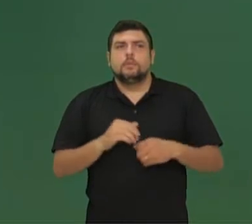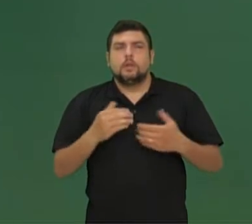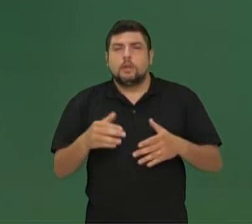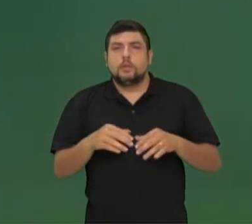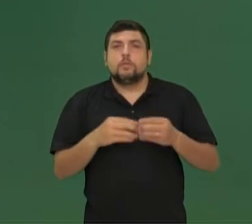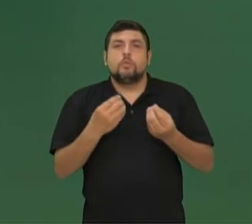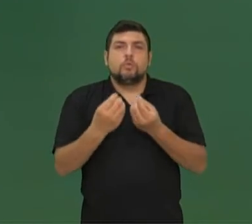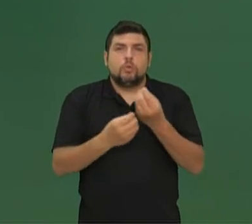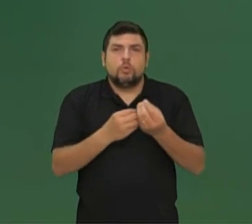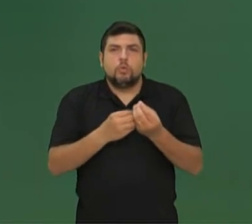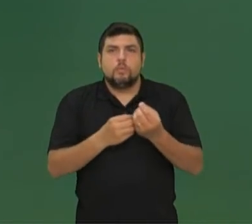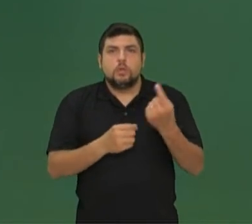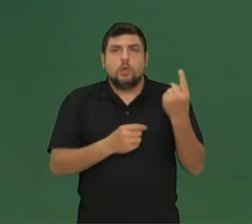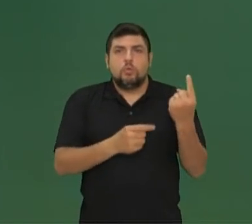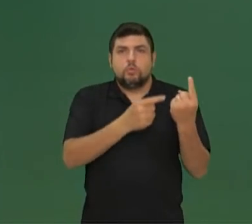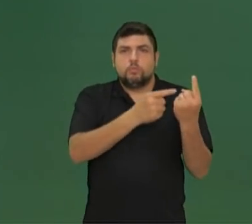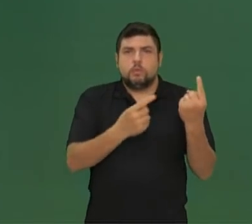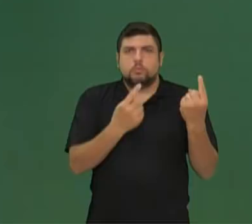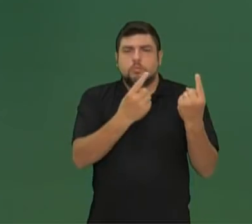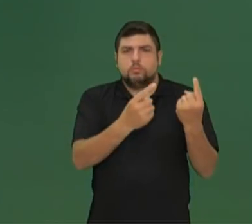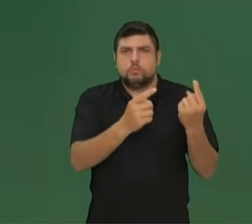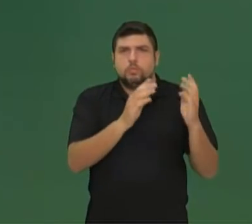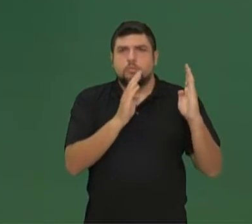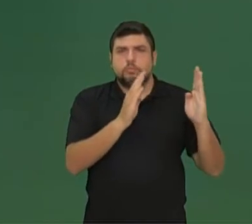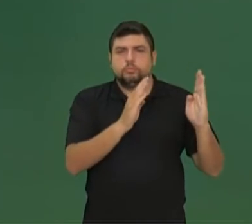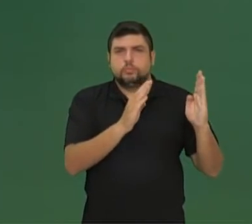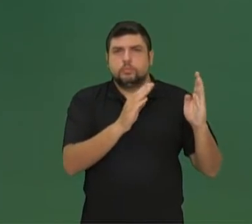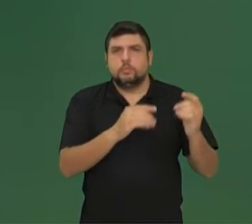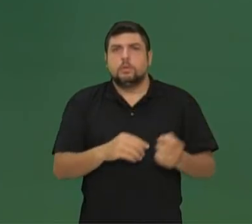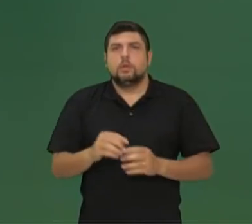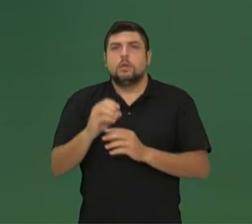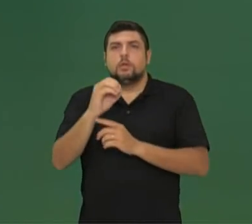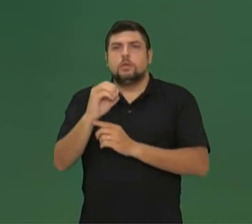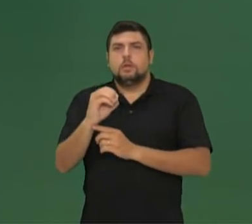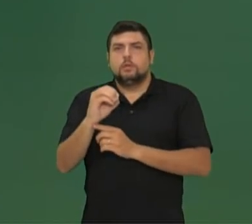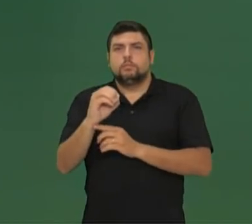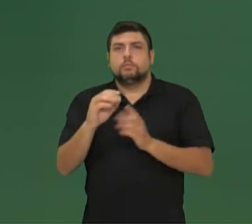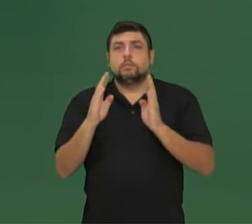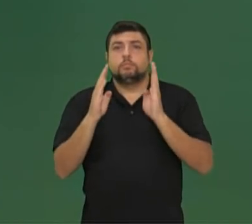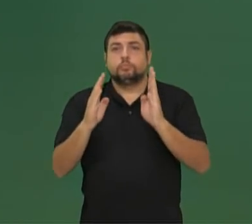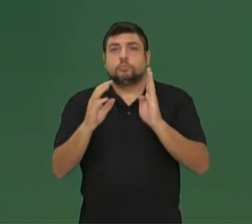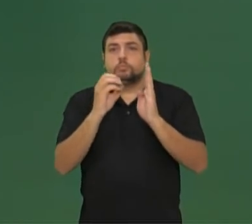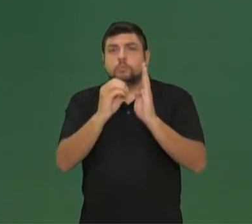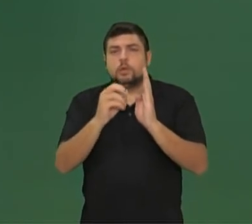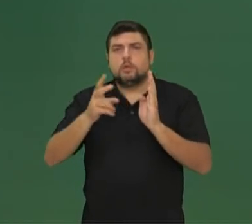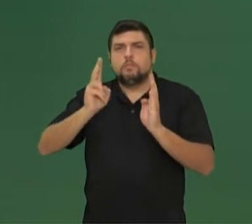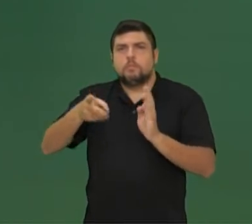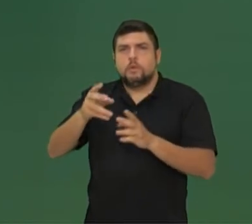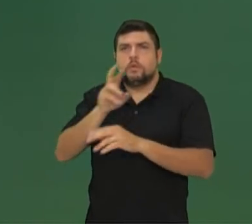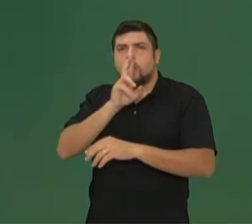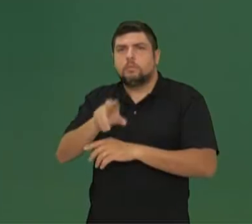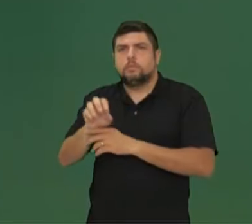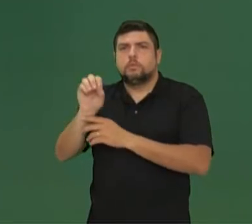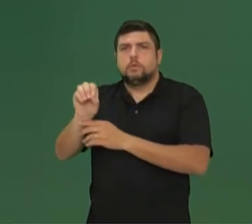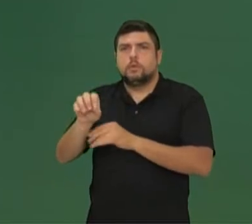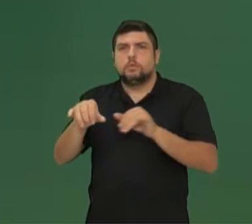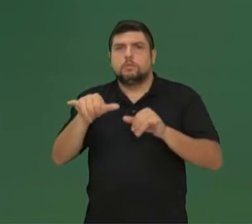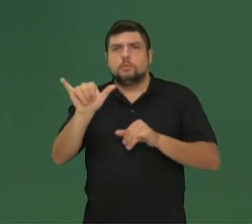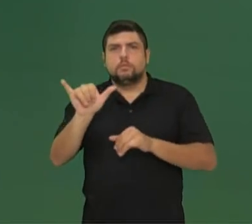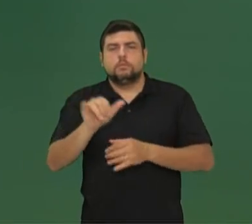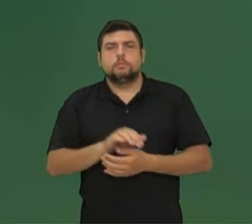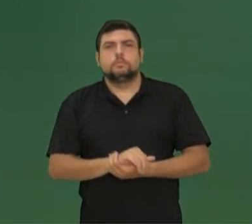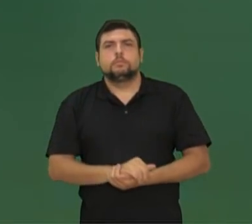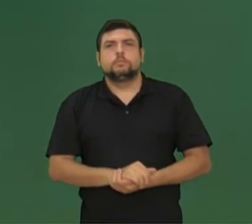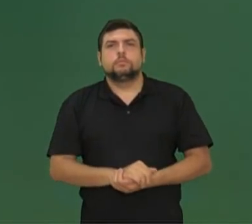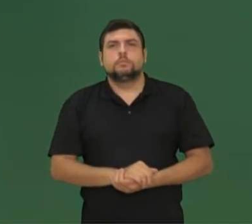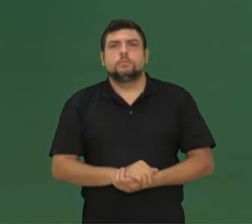Então, achei que o vértice vai estar aonde? Lá no meu plano cartesiano. Lá no ponto 1 e 0. 1 para x,